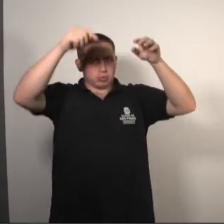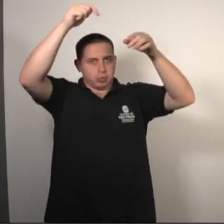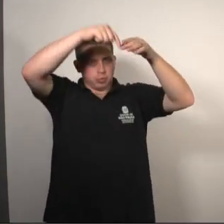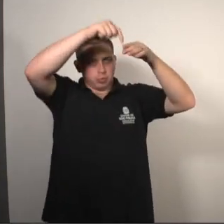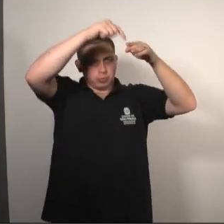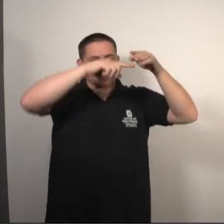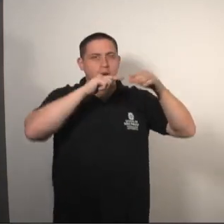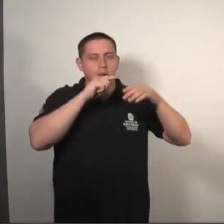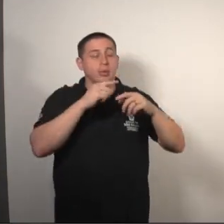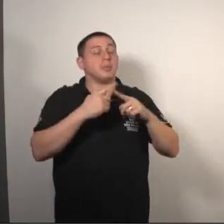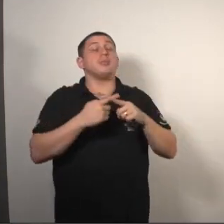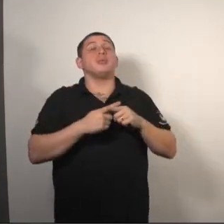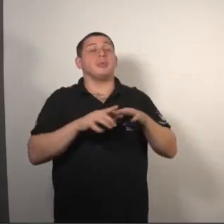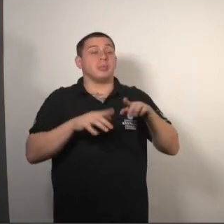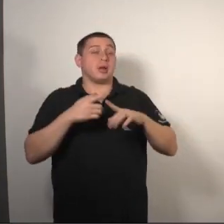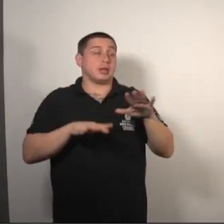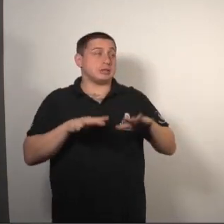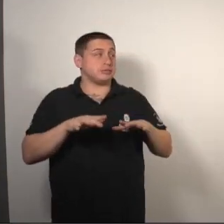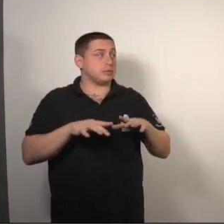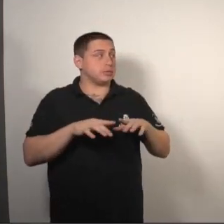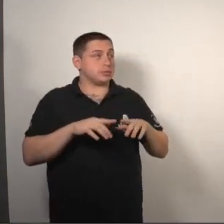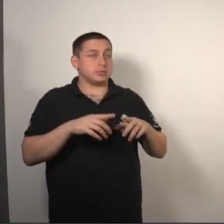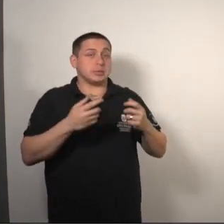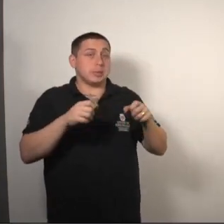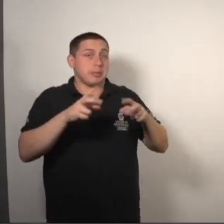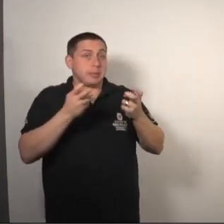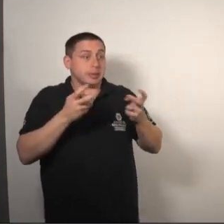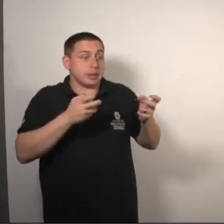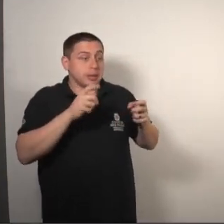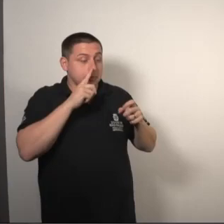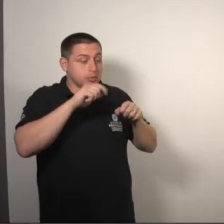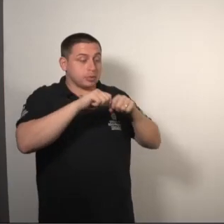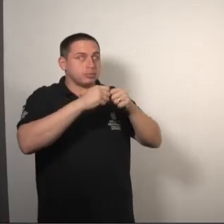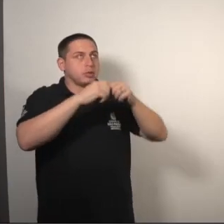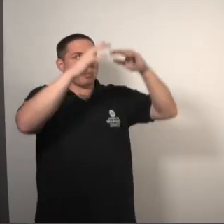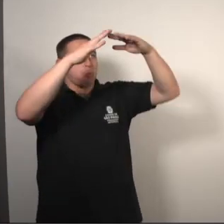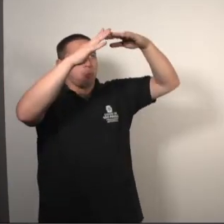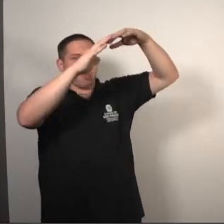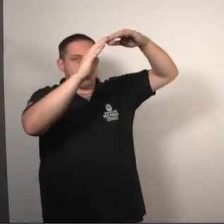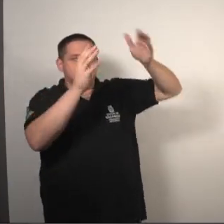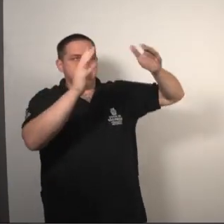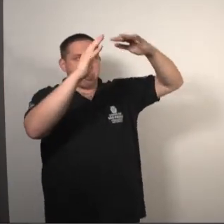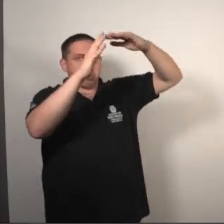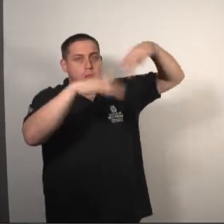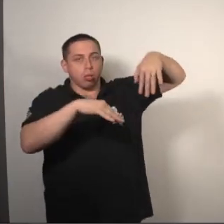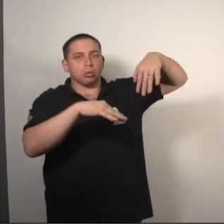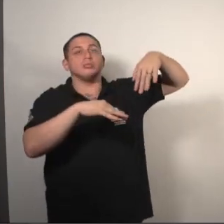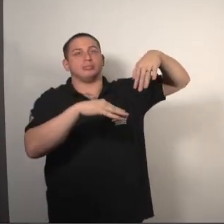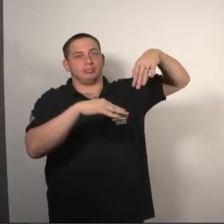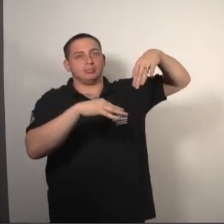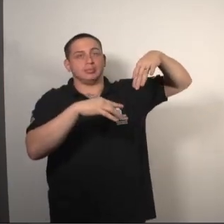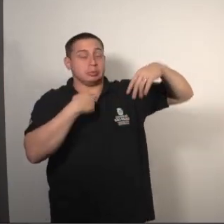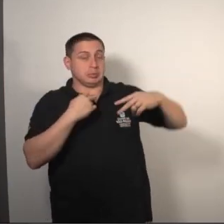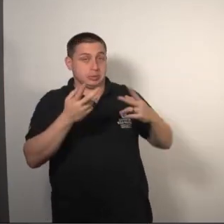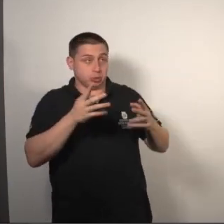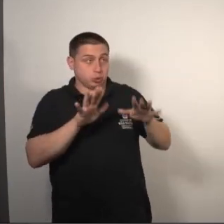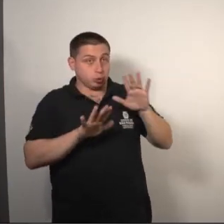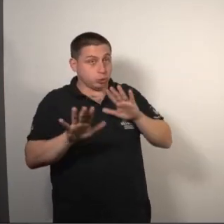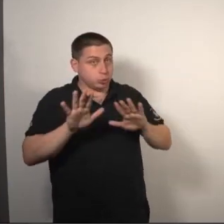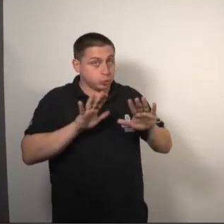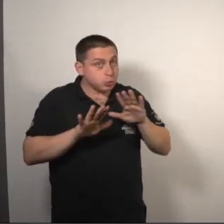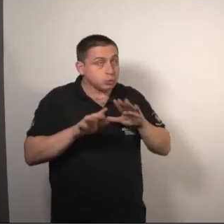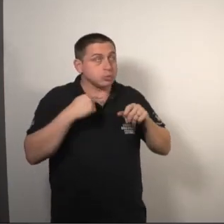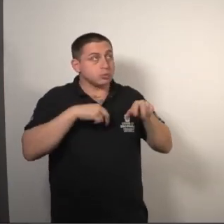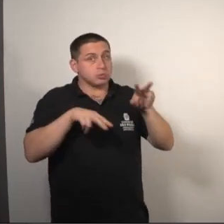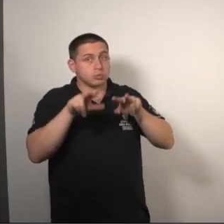pavimentos saindo, né, e indo por esses veios d'água para dentro lá do túnel. Então, nessas obras, a gente tem que